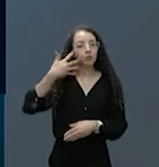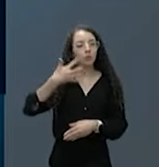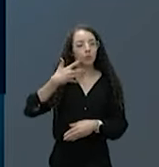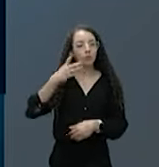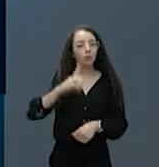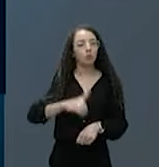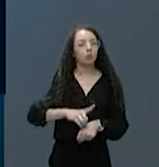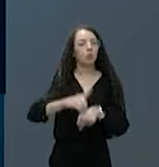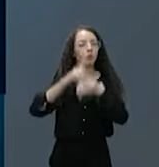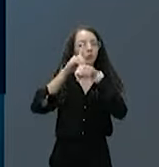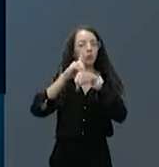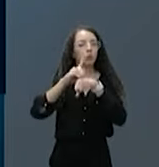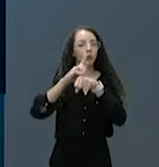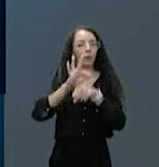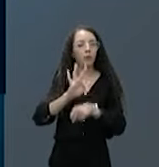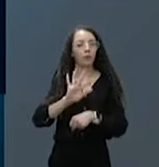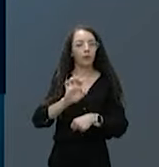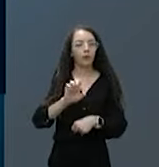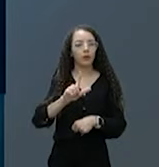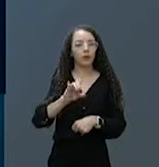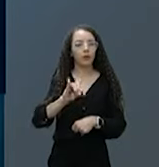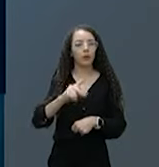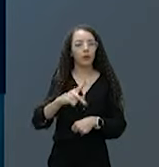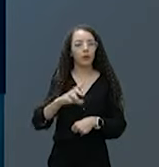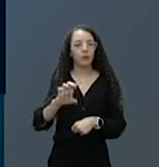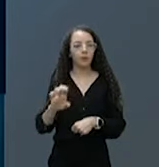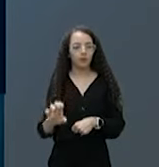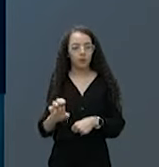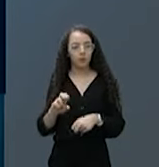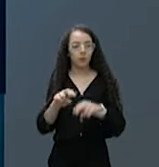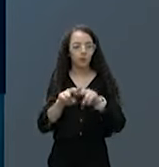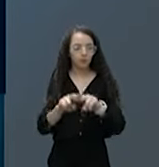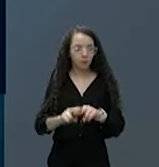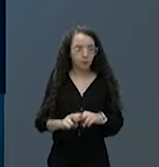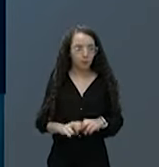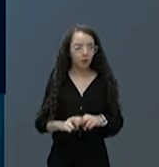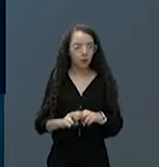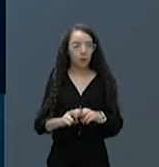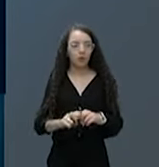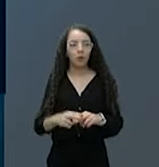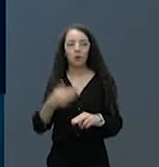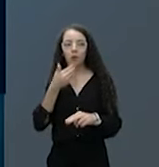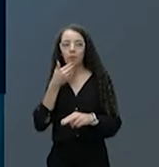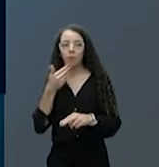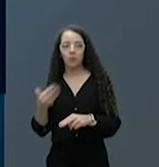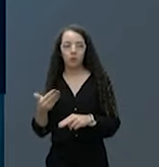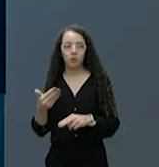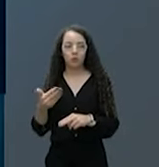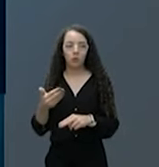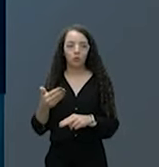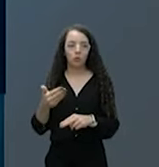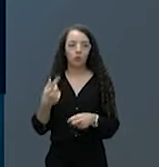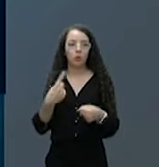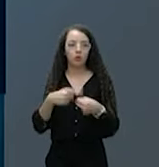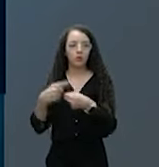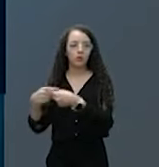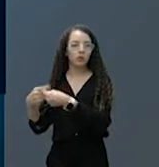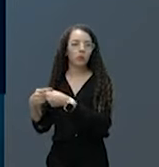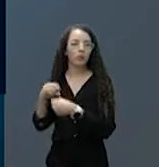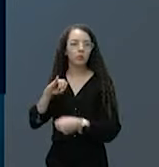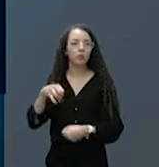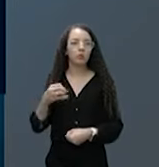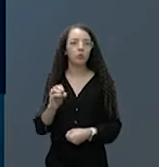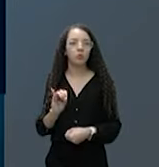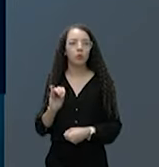Felipe Sestren pela parte recorrente, que é o município de Joinville, e depois de amigos da